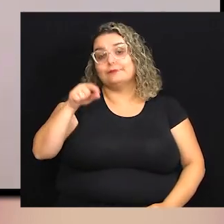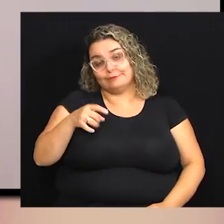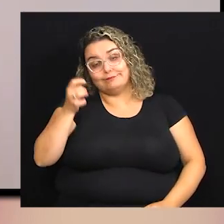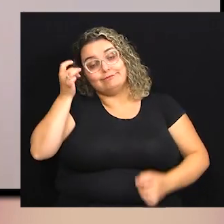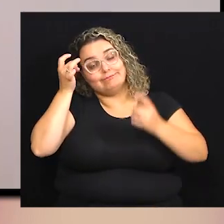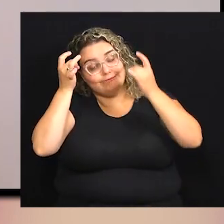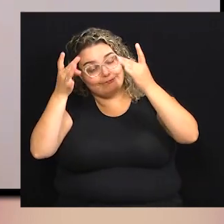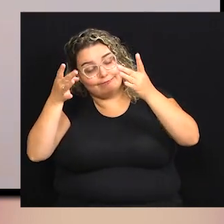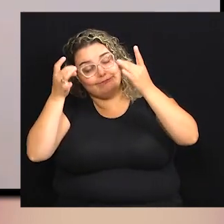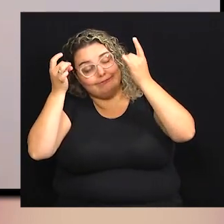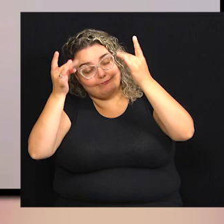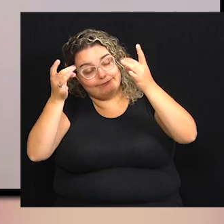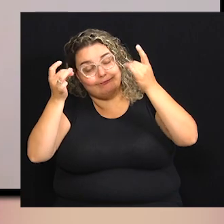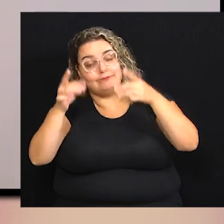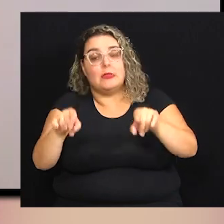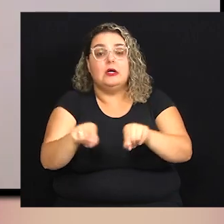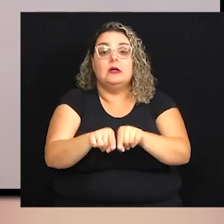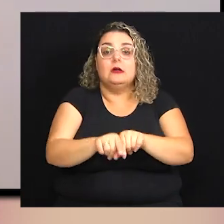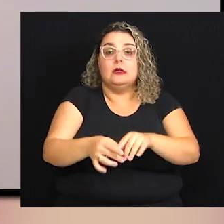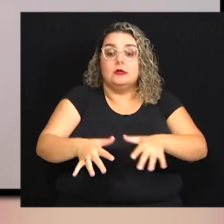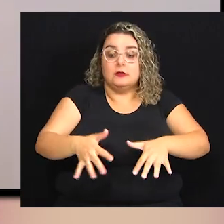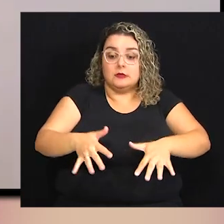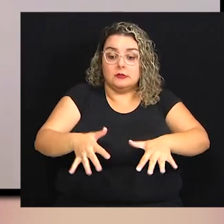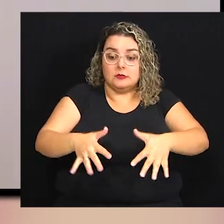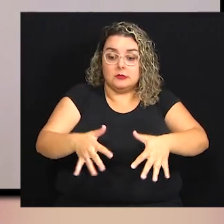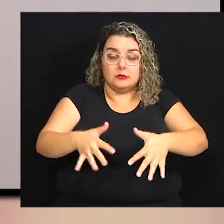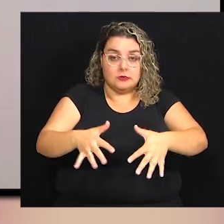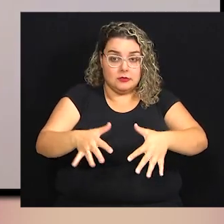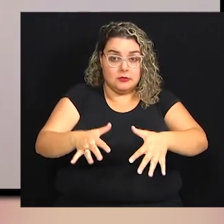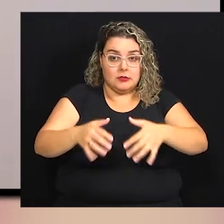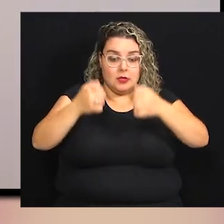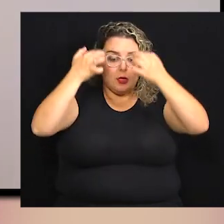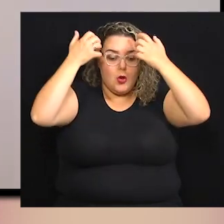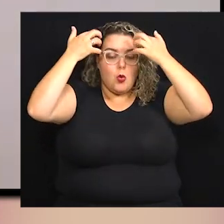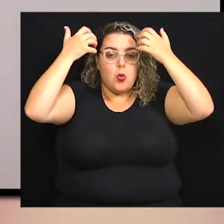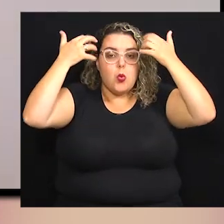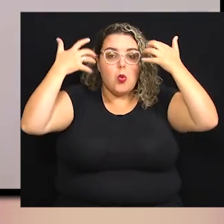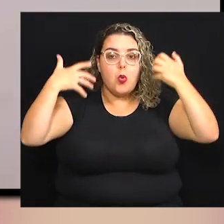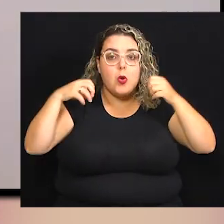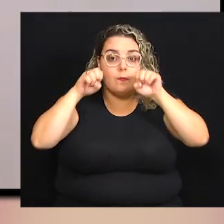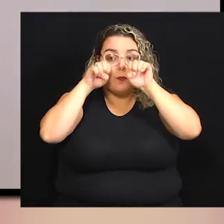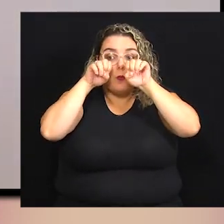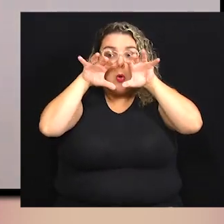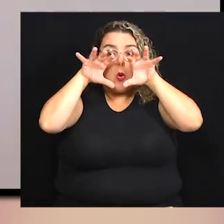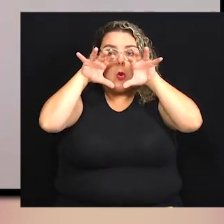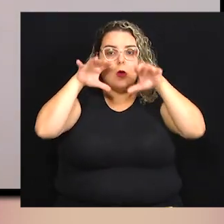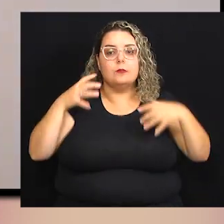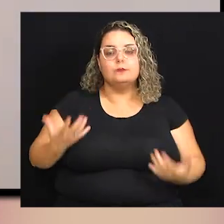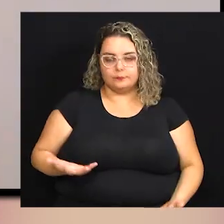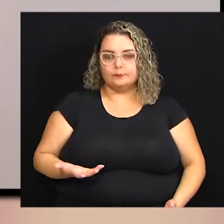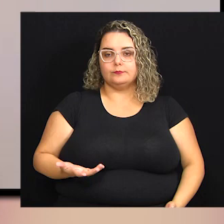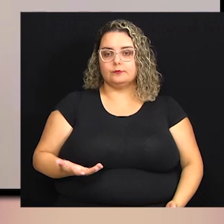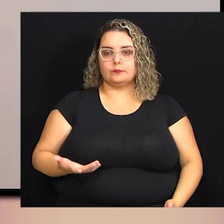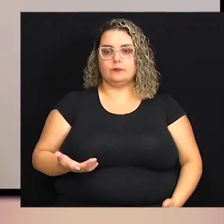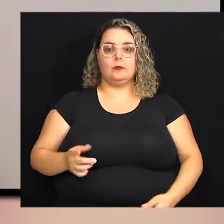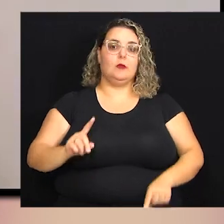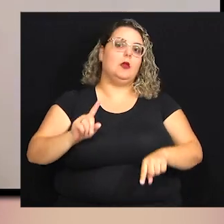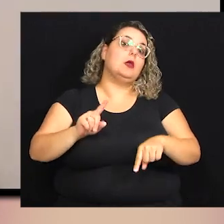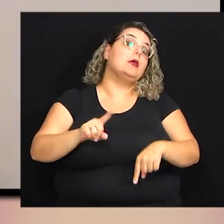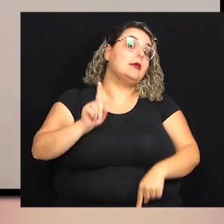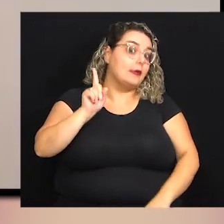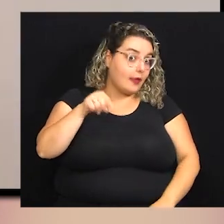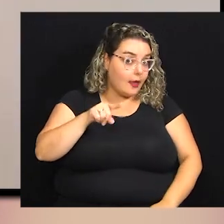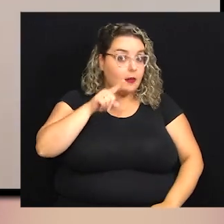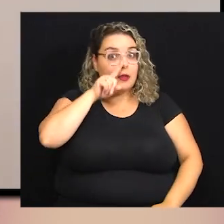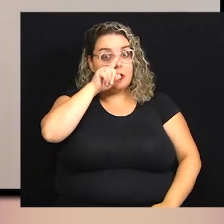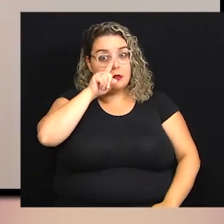de cabeça, como causa também tremor, sudorese, dilatação de pupila, e é